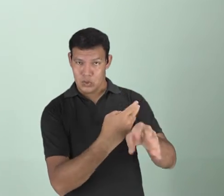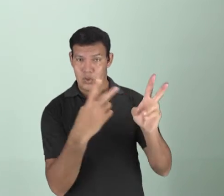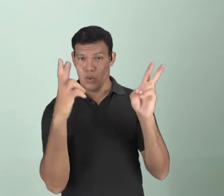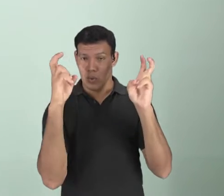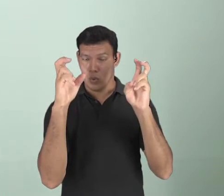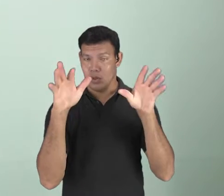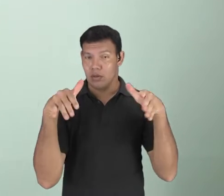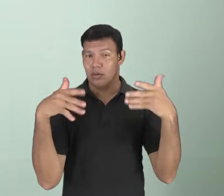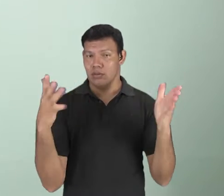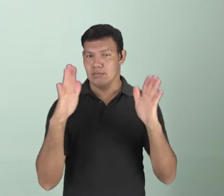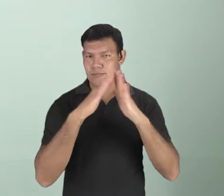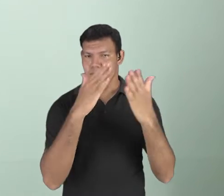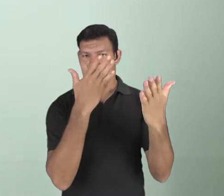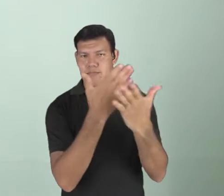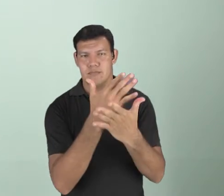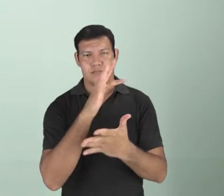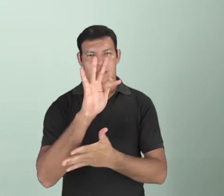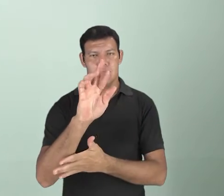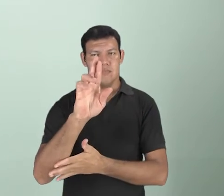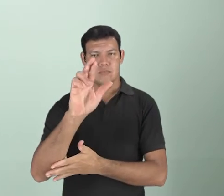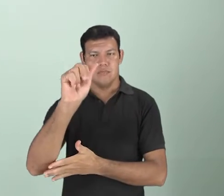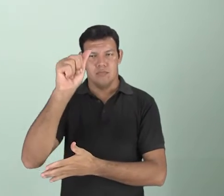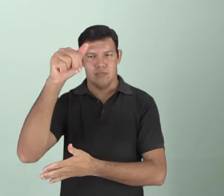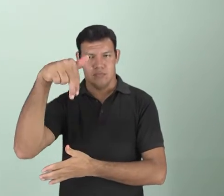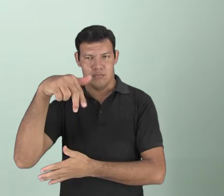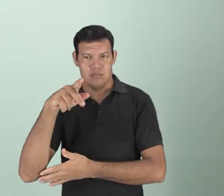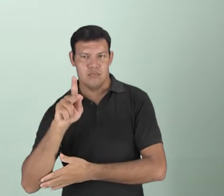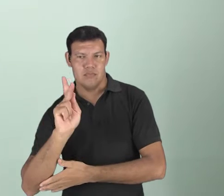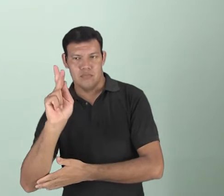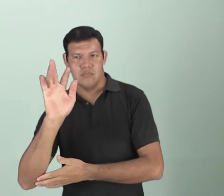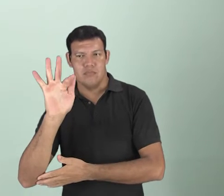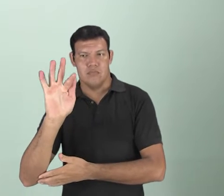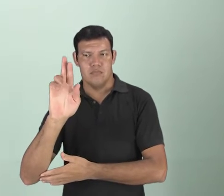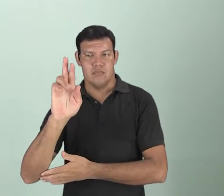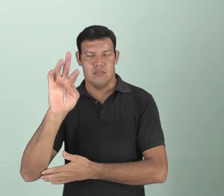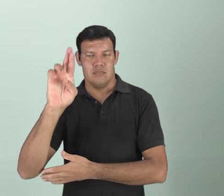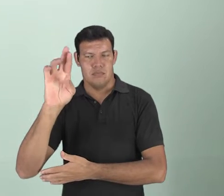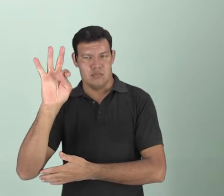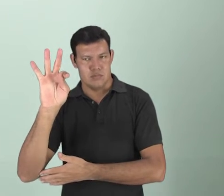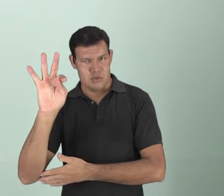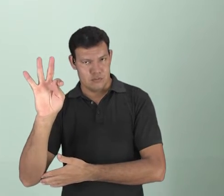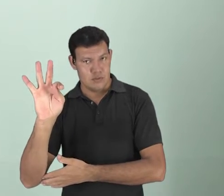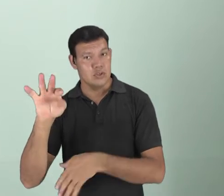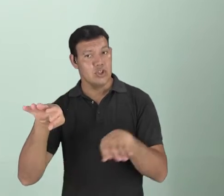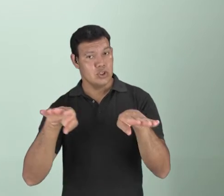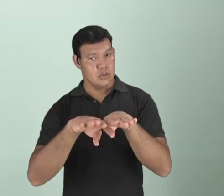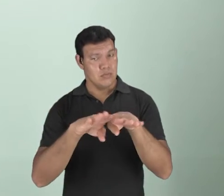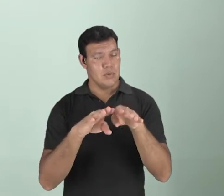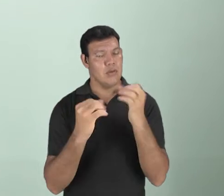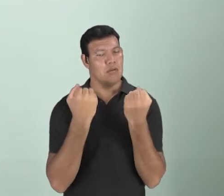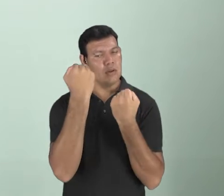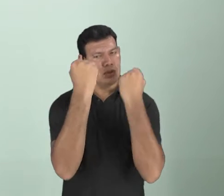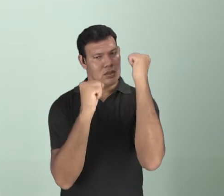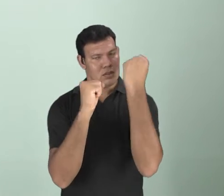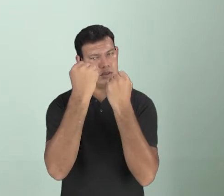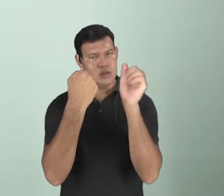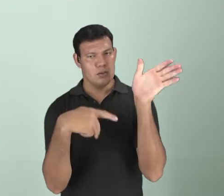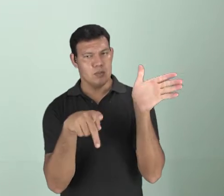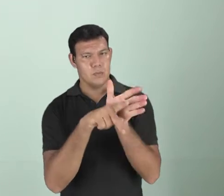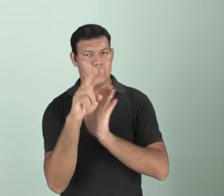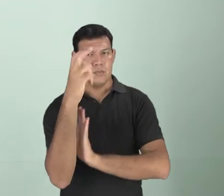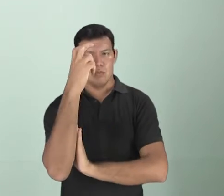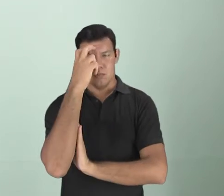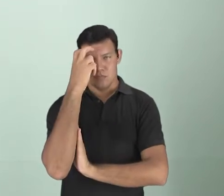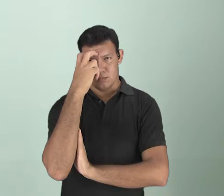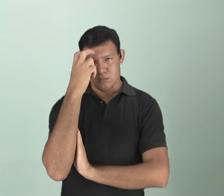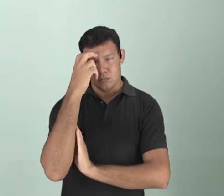a respeito da Escola de Frankfurt e a indústria cultural. Vamos primeiramente compreender do que trata